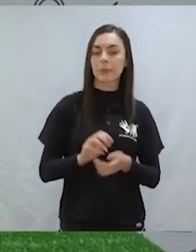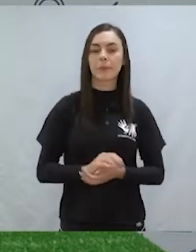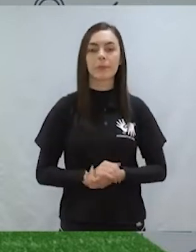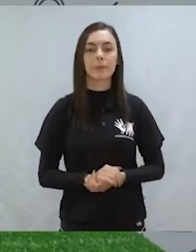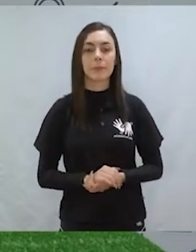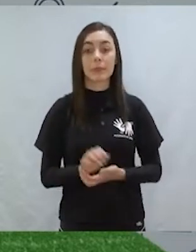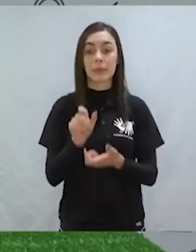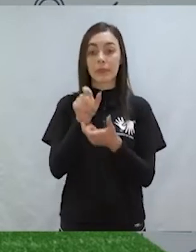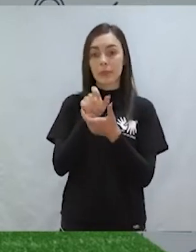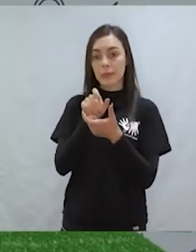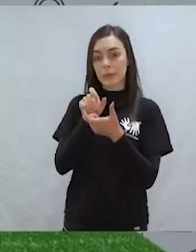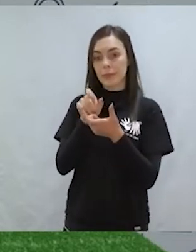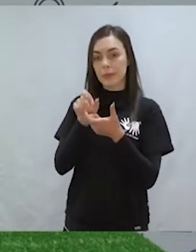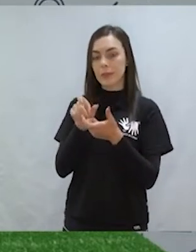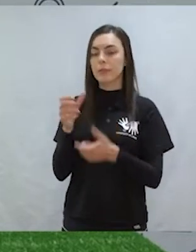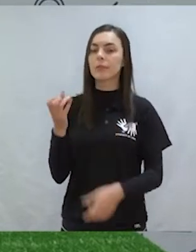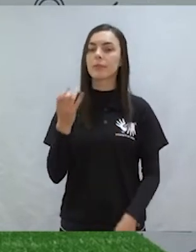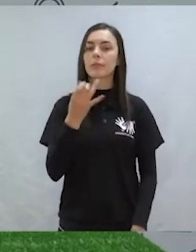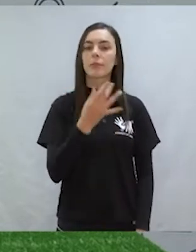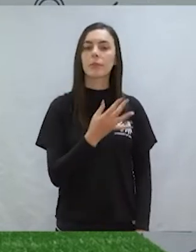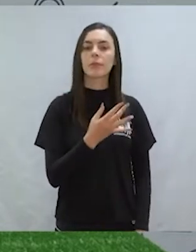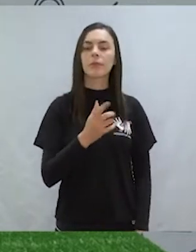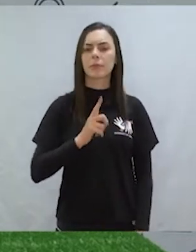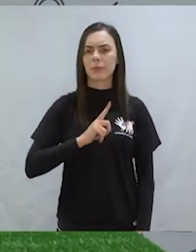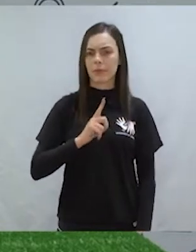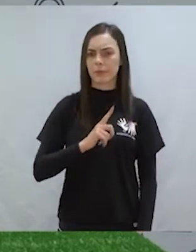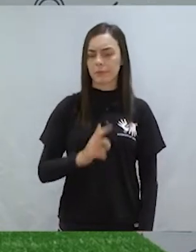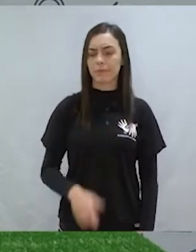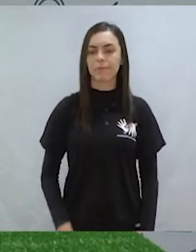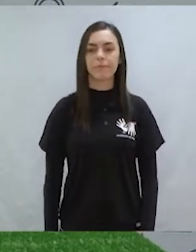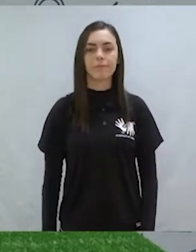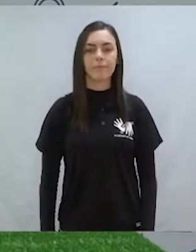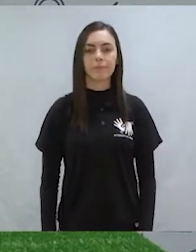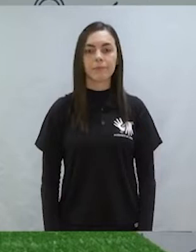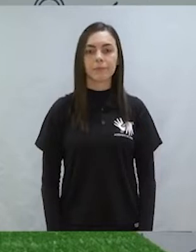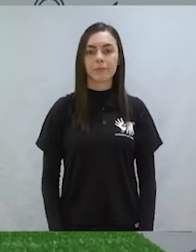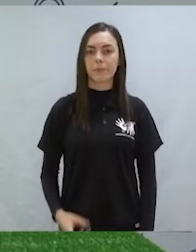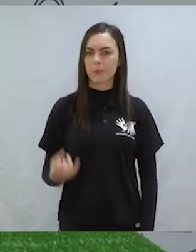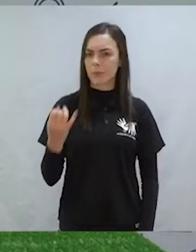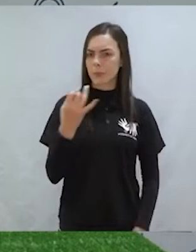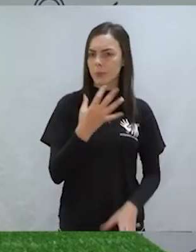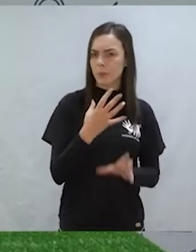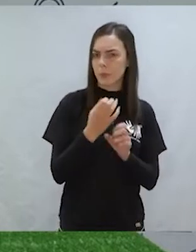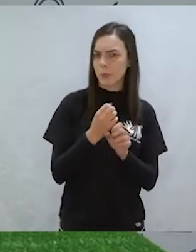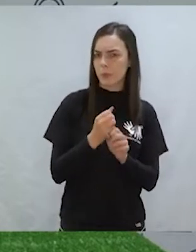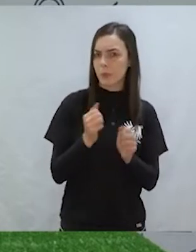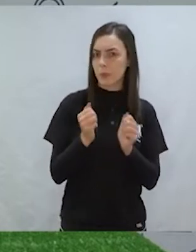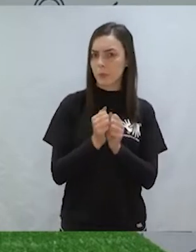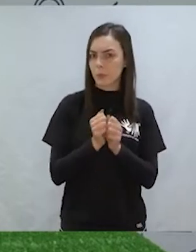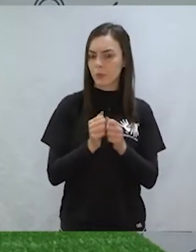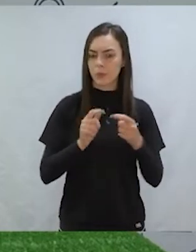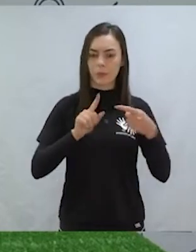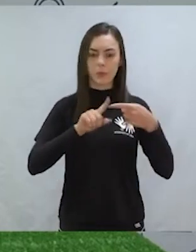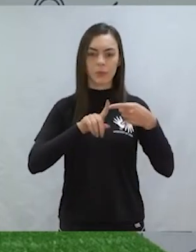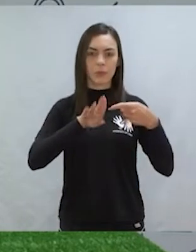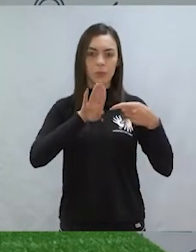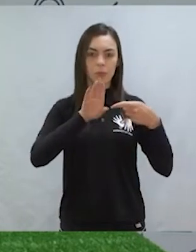ver quantas sílabas a palavra boneca tem? Vamos contar juntos? Olha lá.